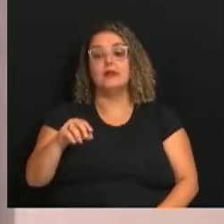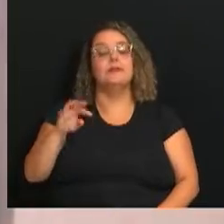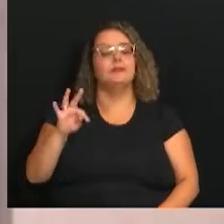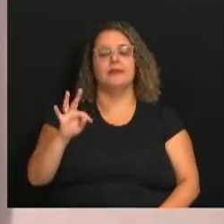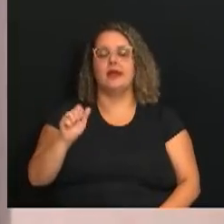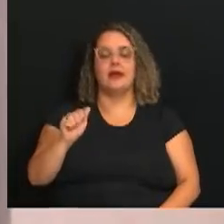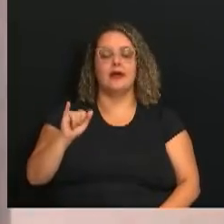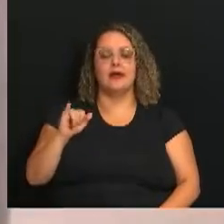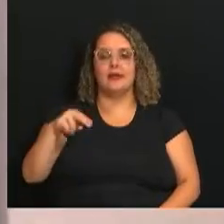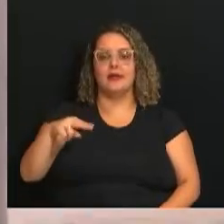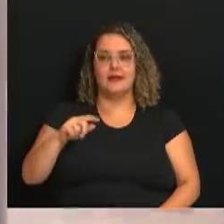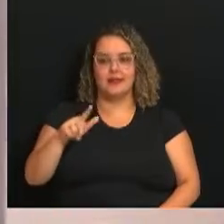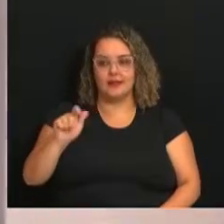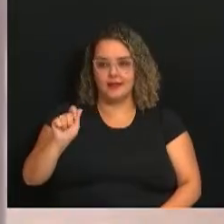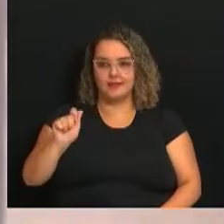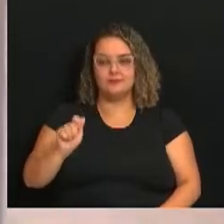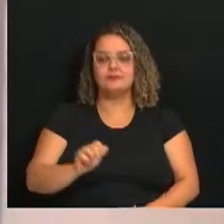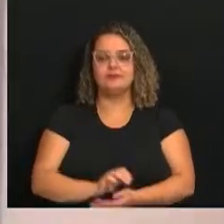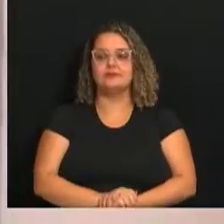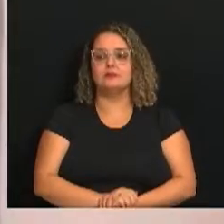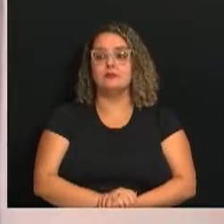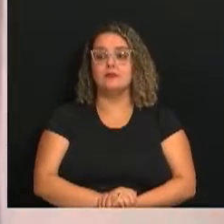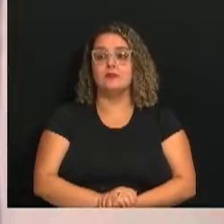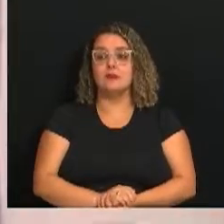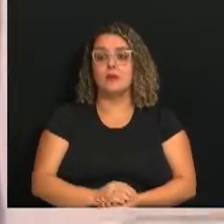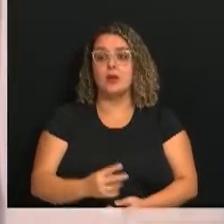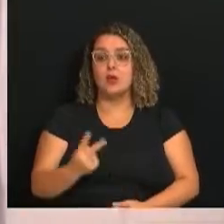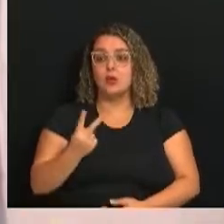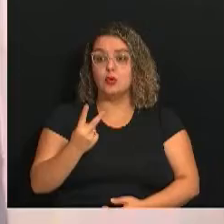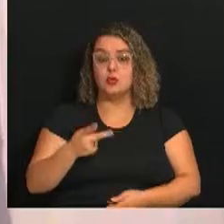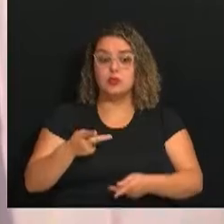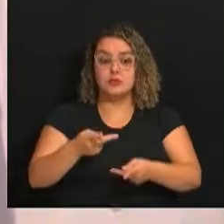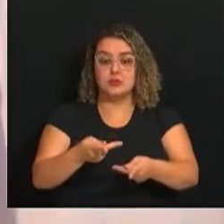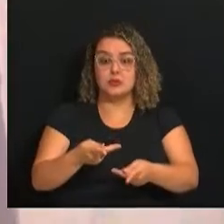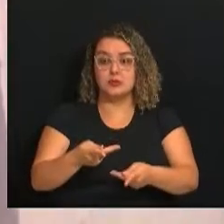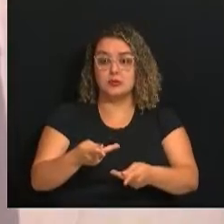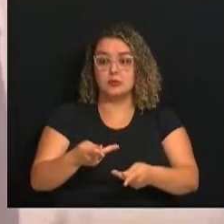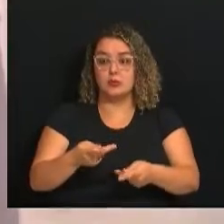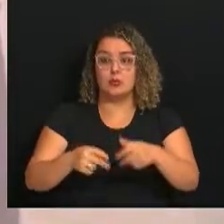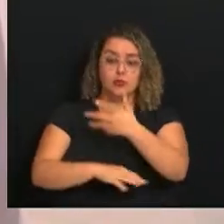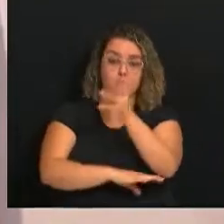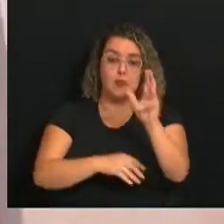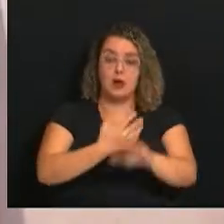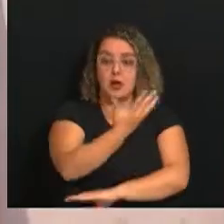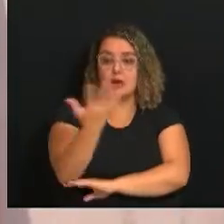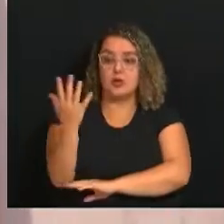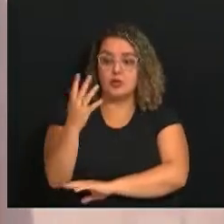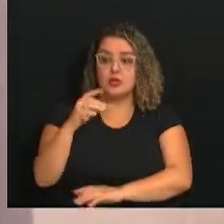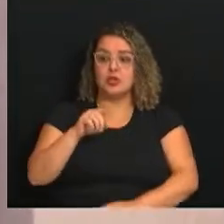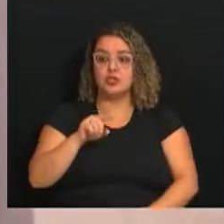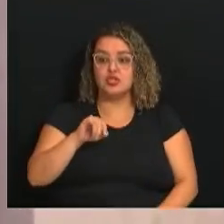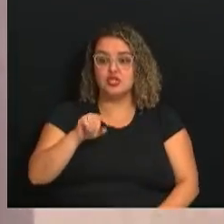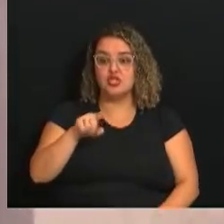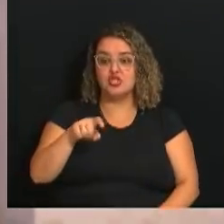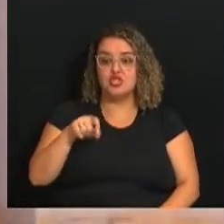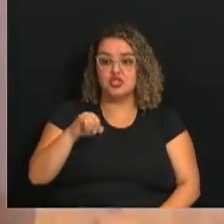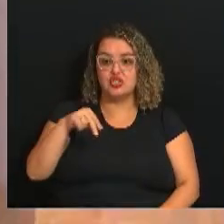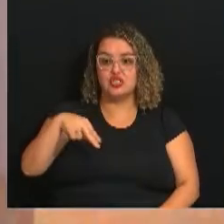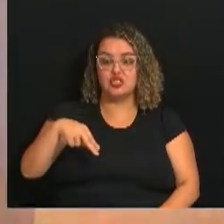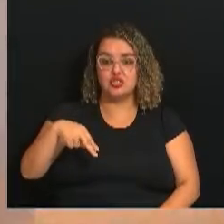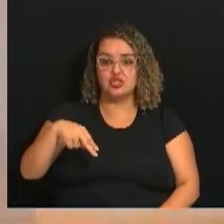acontecendo graças ao trabalho de 3 pessoas, que é a Rita Teles, minha produtora, sócia do